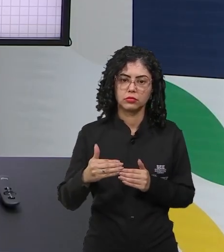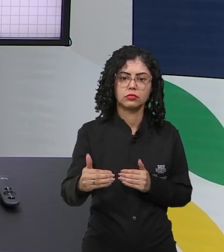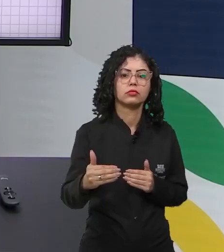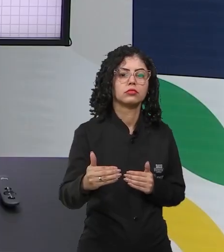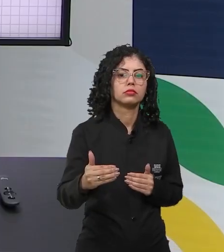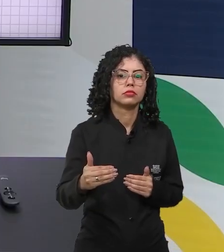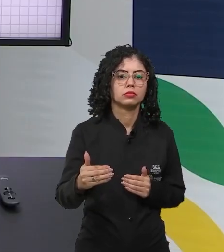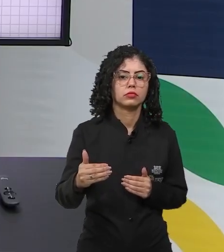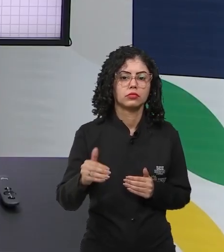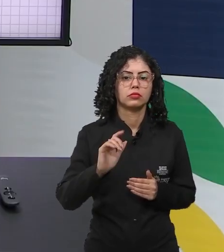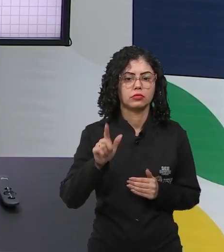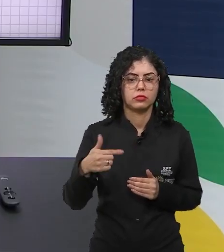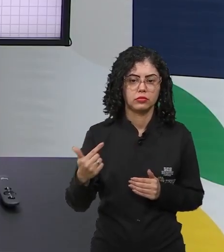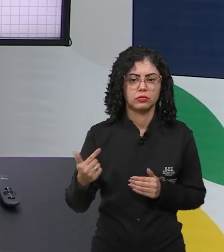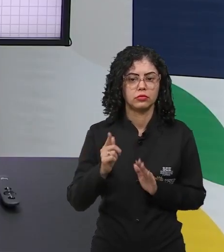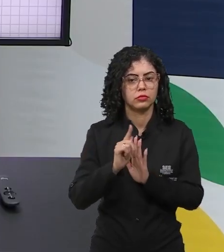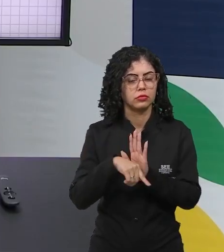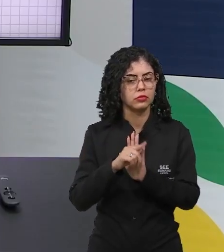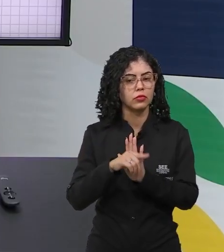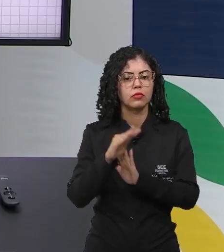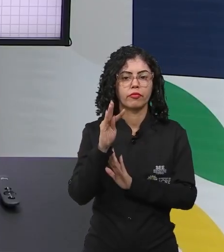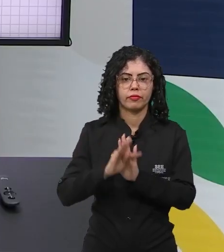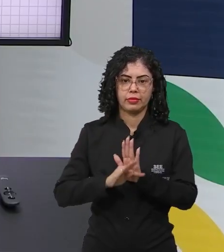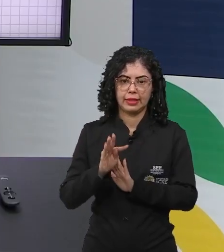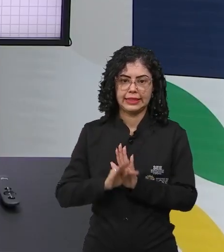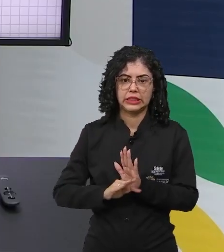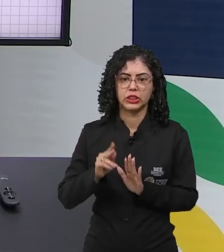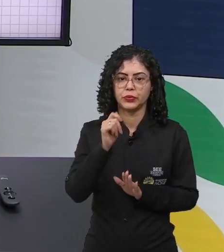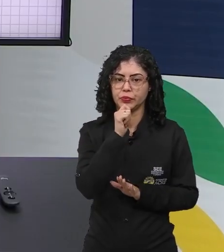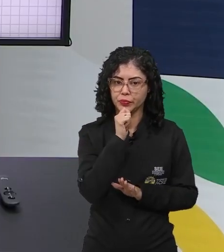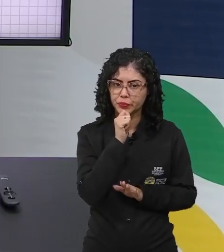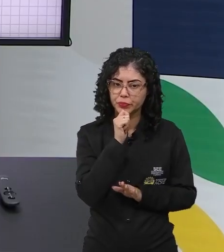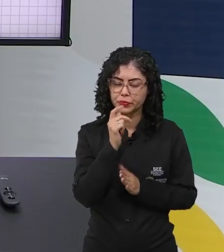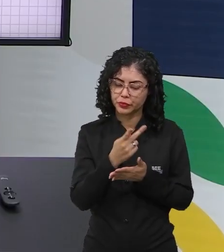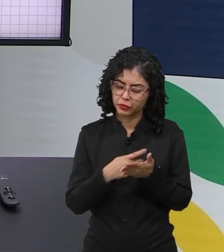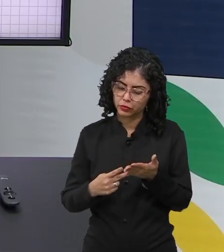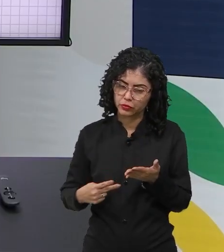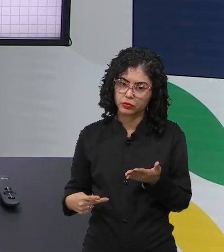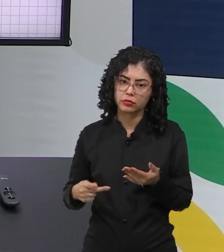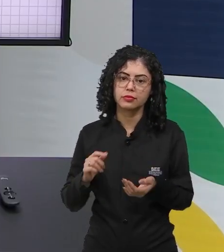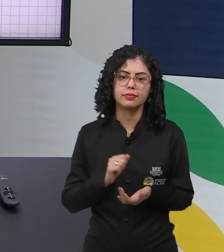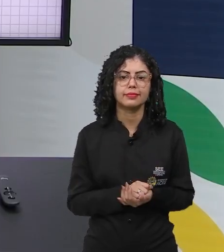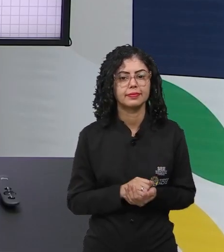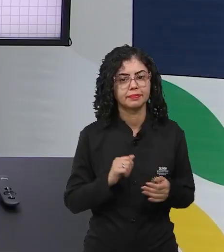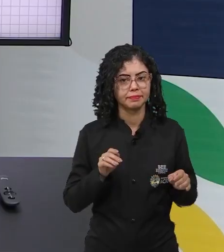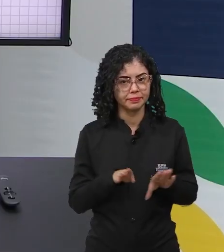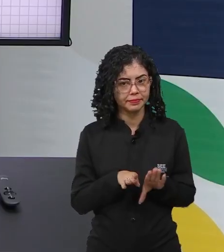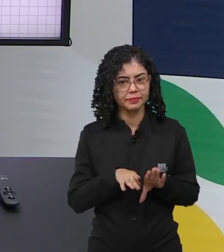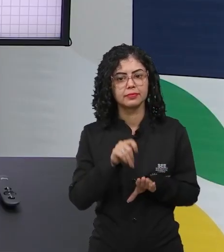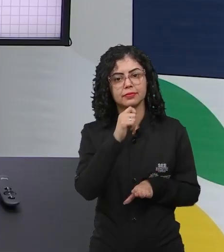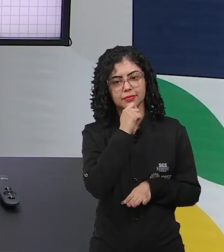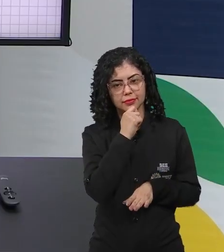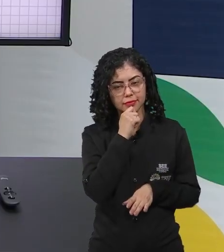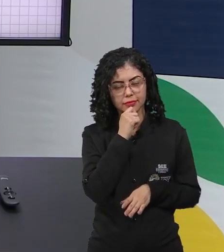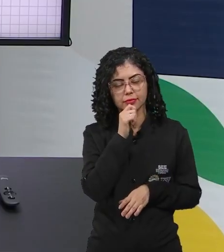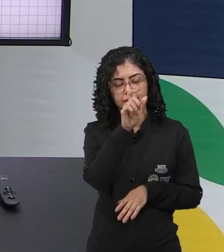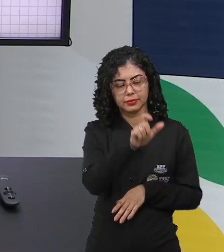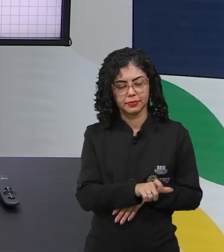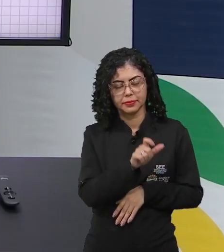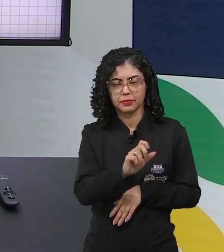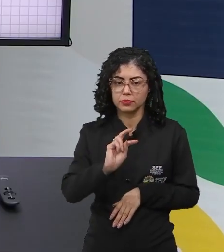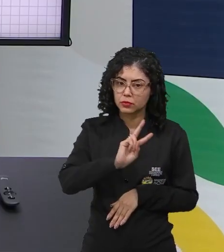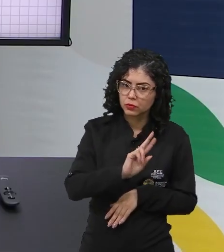aos outros gêneros, como o gênero textual chamado poema, você percebe que o autor vai ganhar um